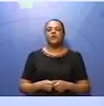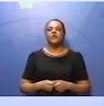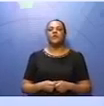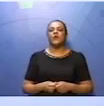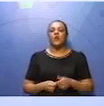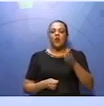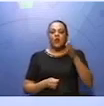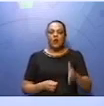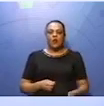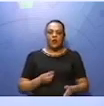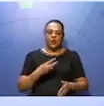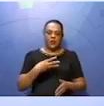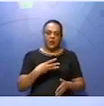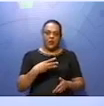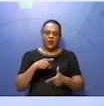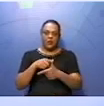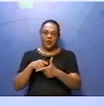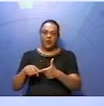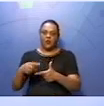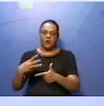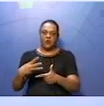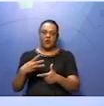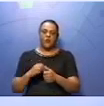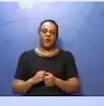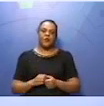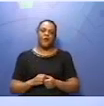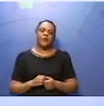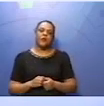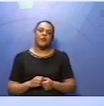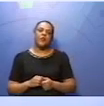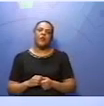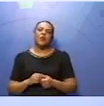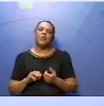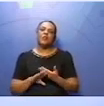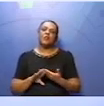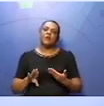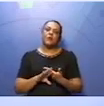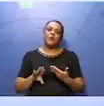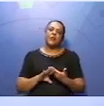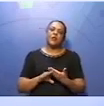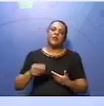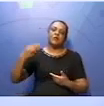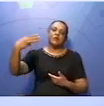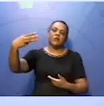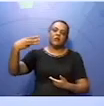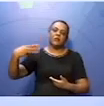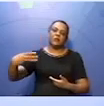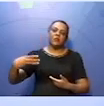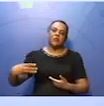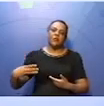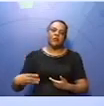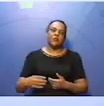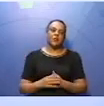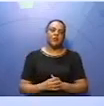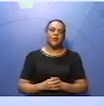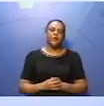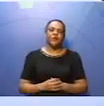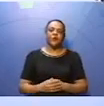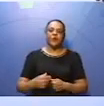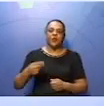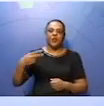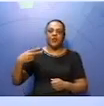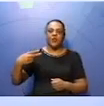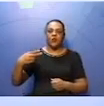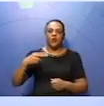3. Se o índice é 3, eu vou separar de 3 números iguais. São 3 número 2. Então, aqui é